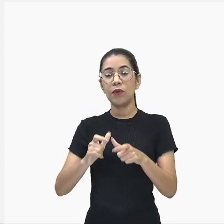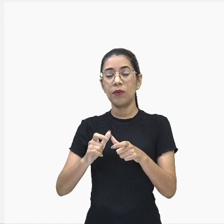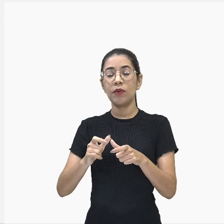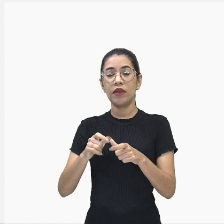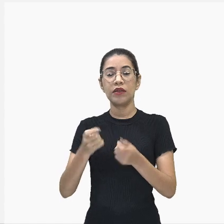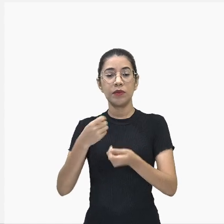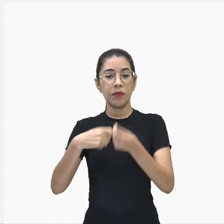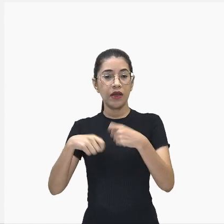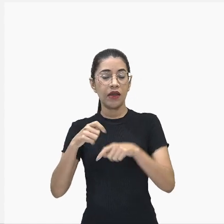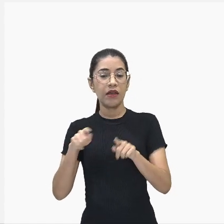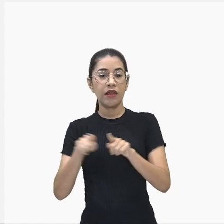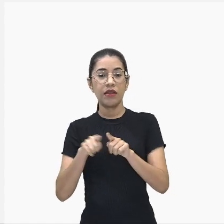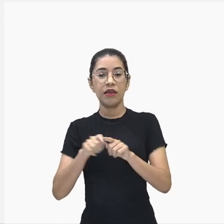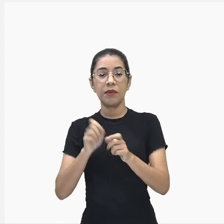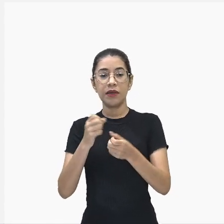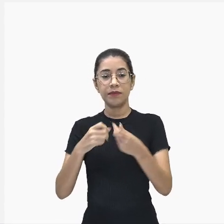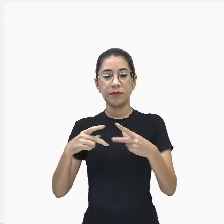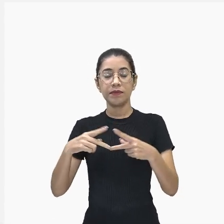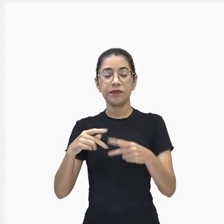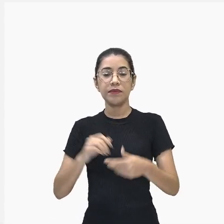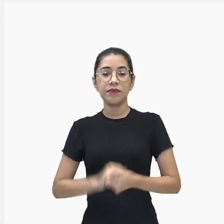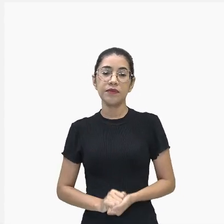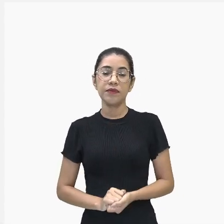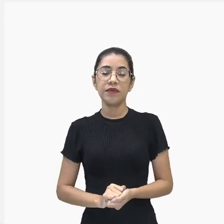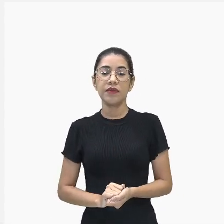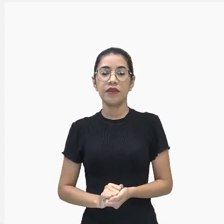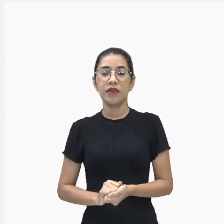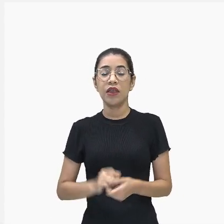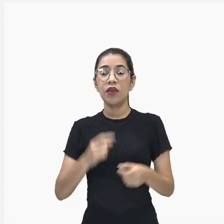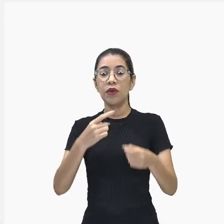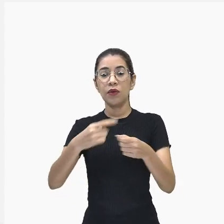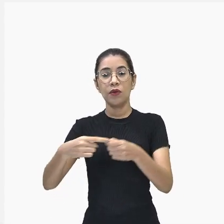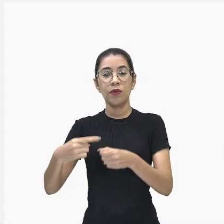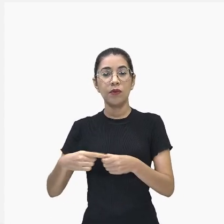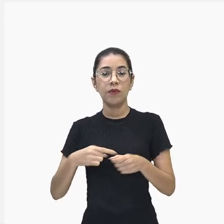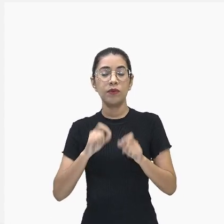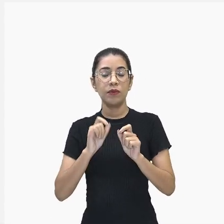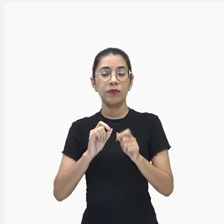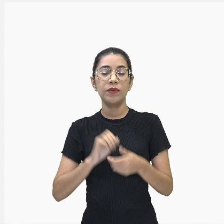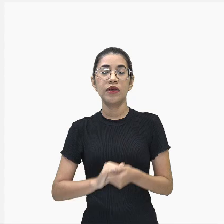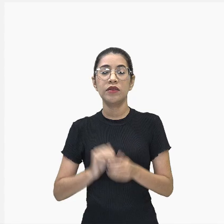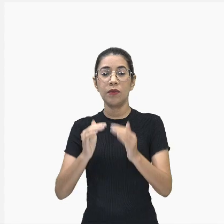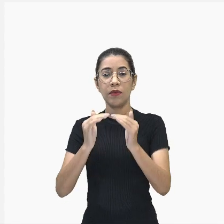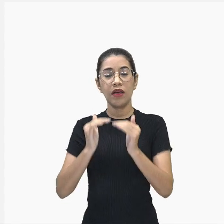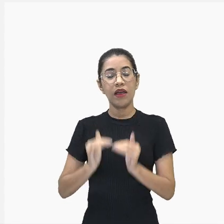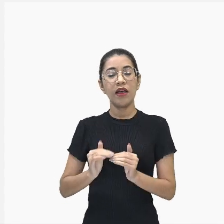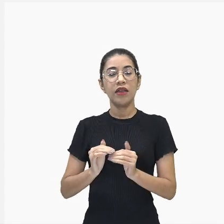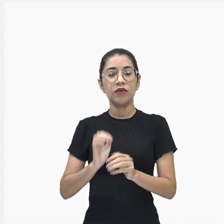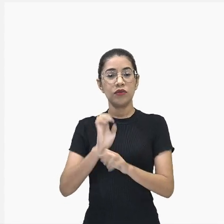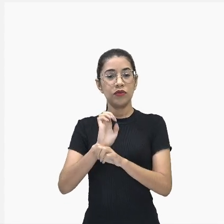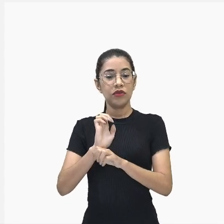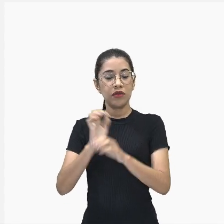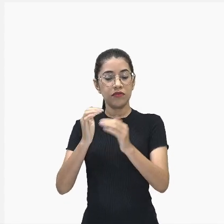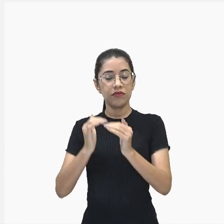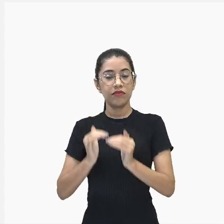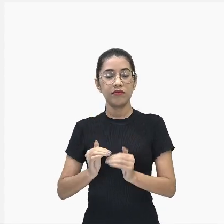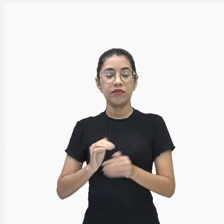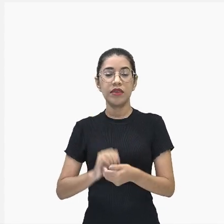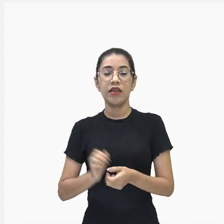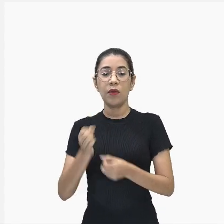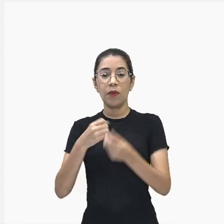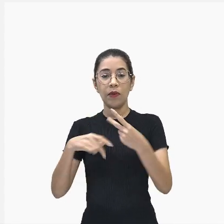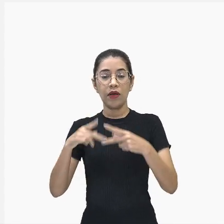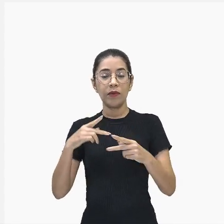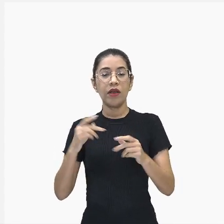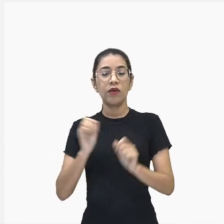sede administrativa. Municípios são as unidades administrativas menores que os estados. São